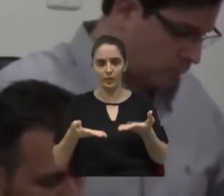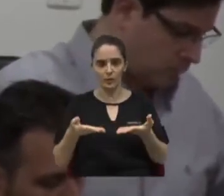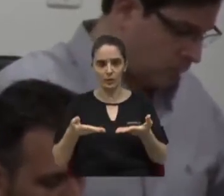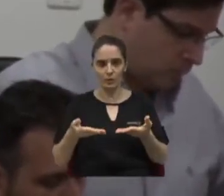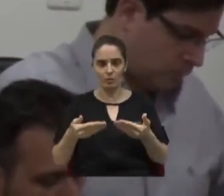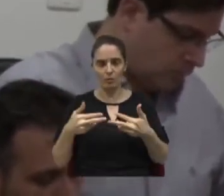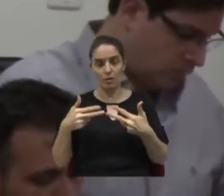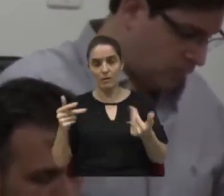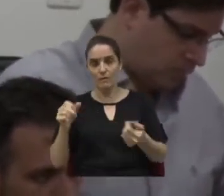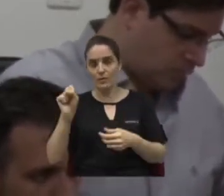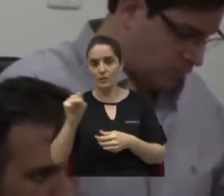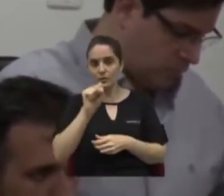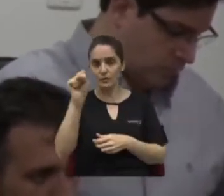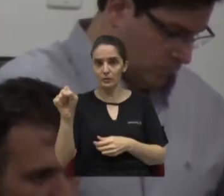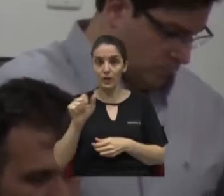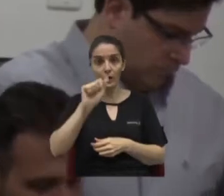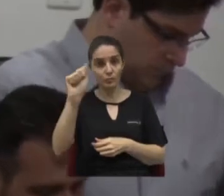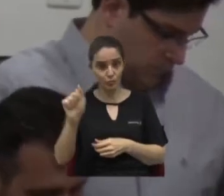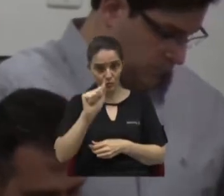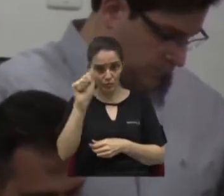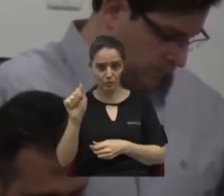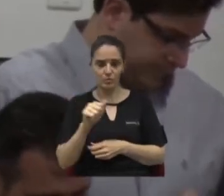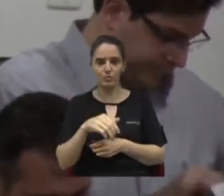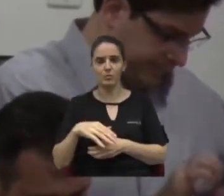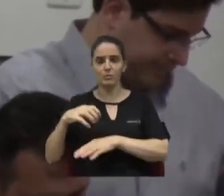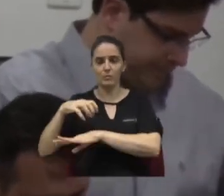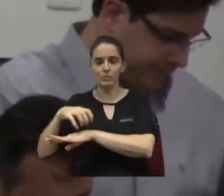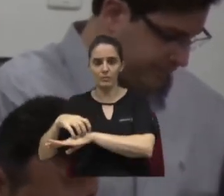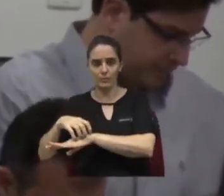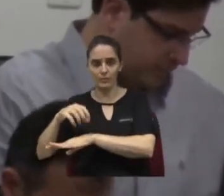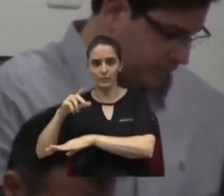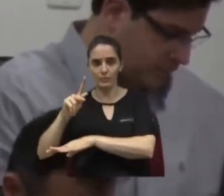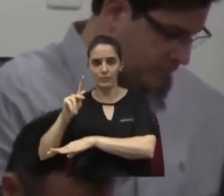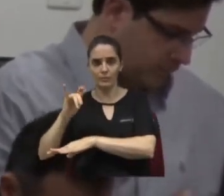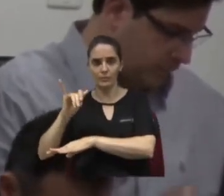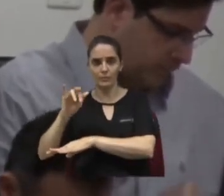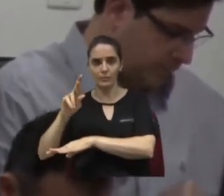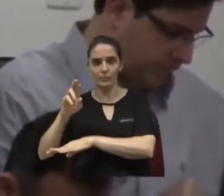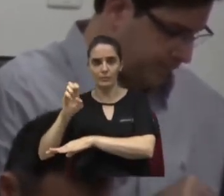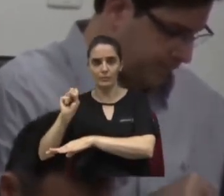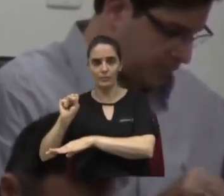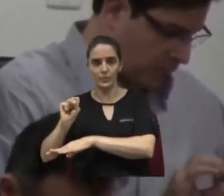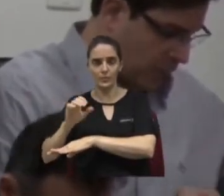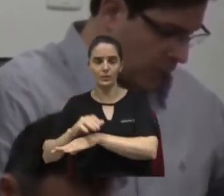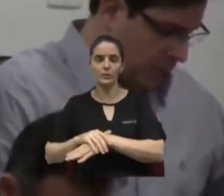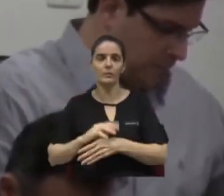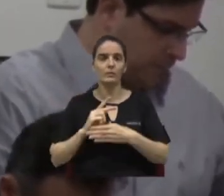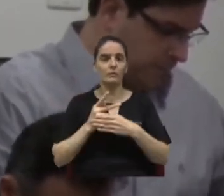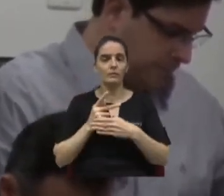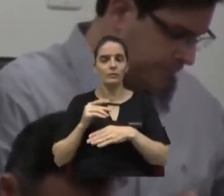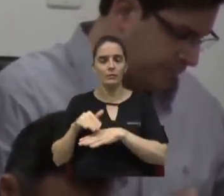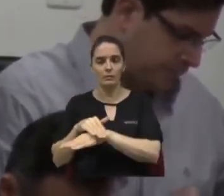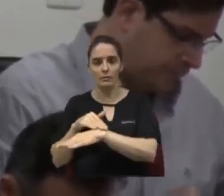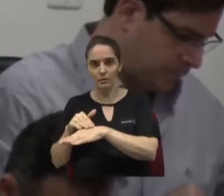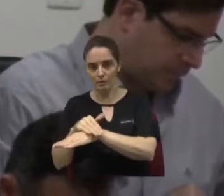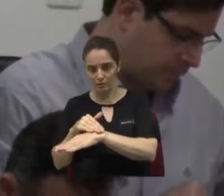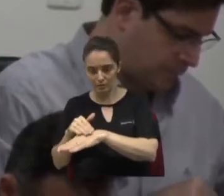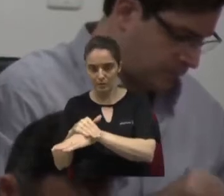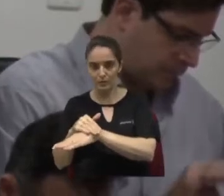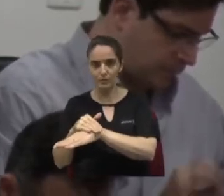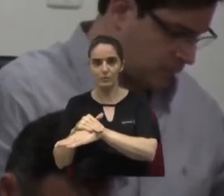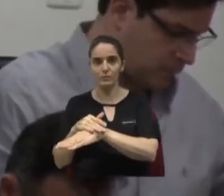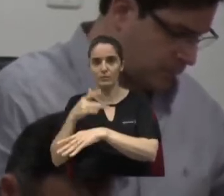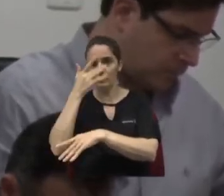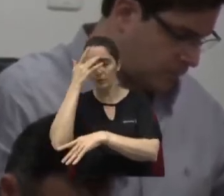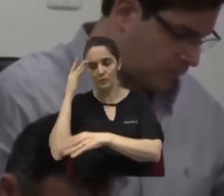mesmo tem reunião na associação lá de moradores dos Pires, no qual a gente está procurando os moradores e liderança da zona rural